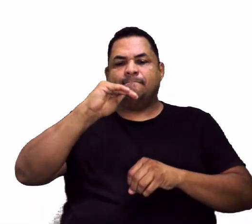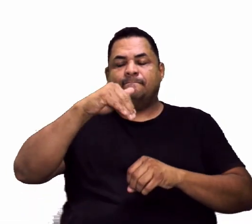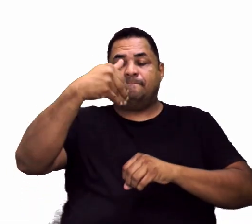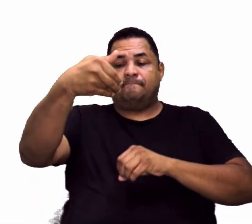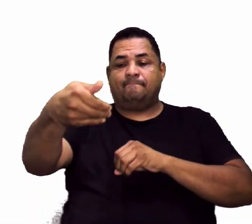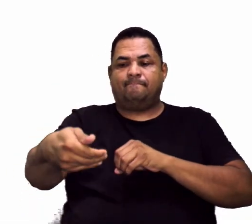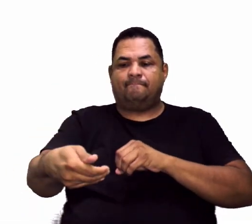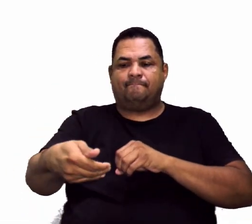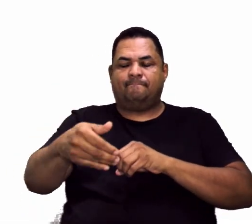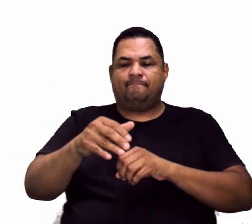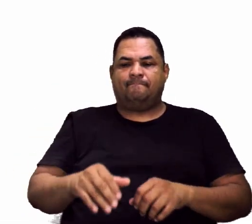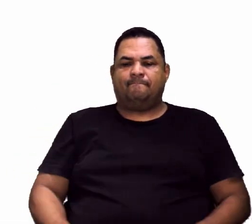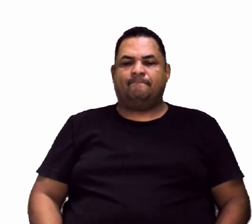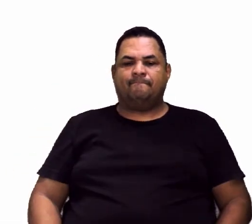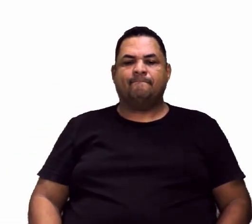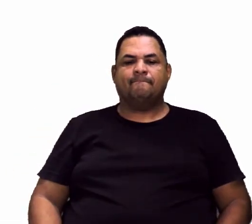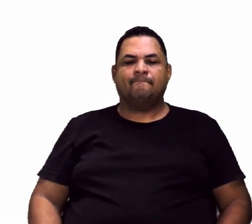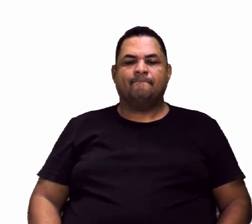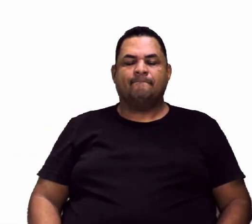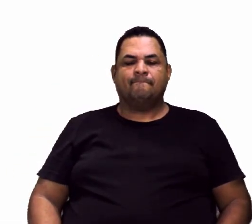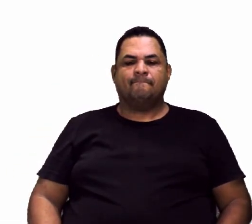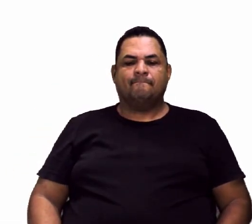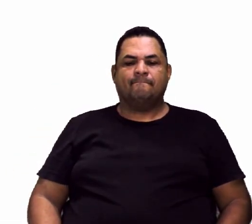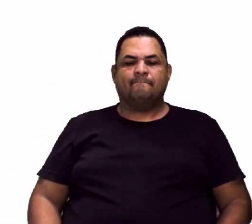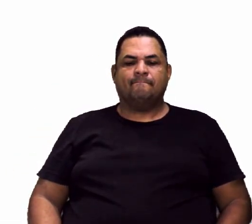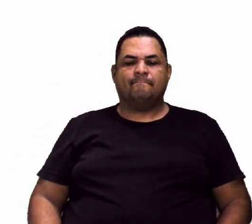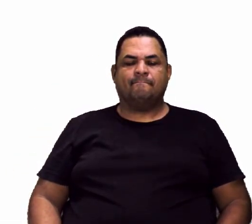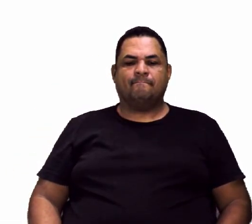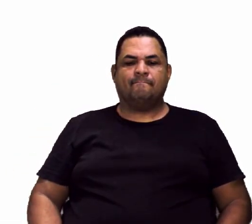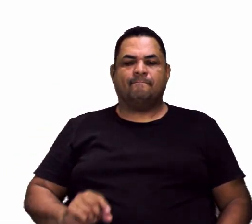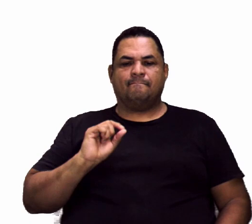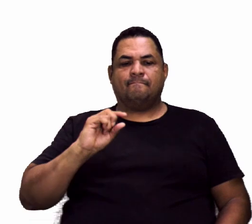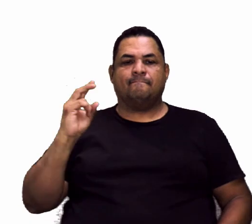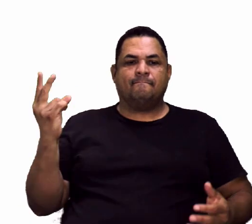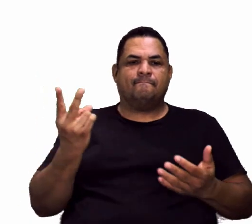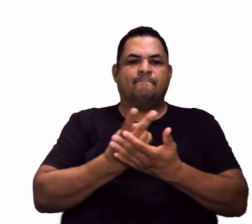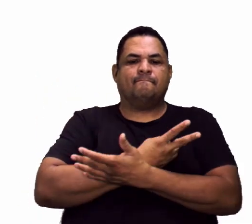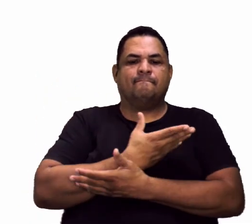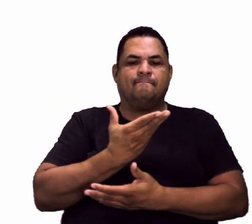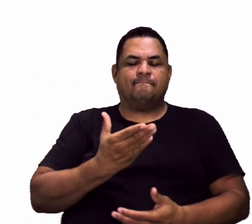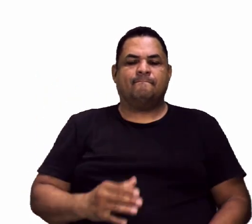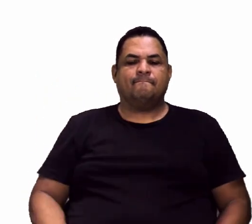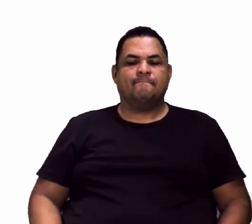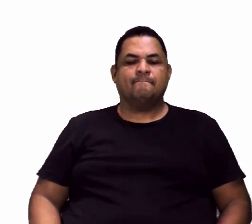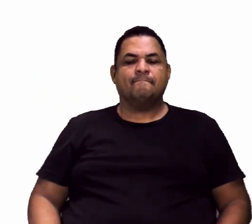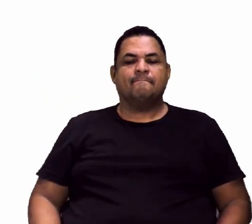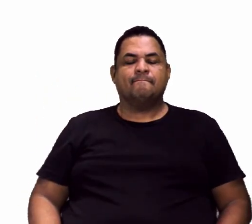ou seja, do nível mais externo. E assim, o que aconteceu?